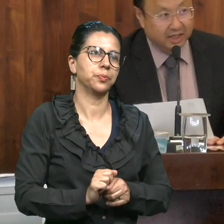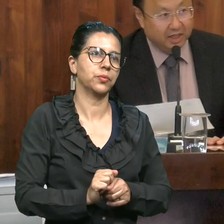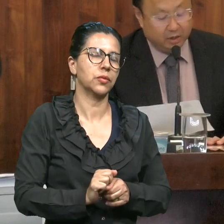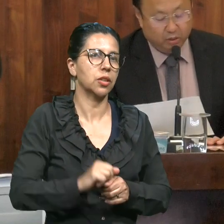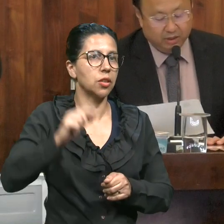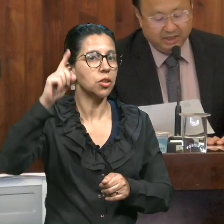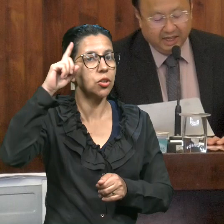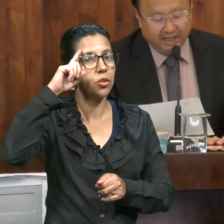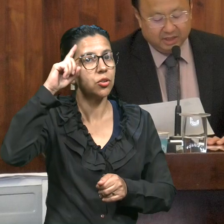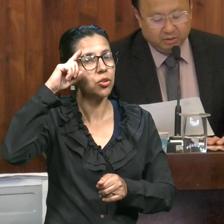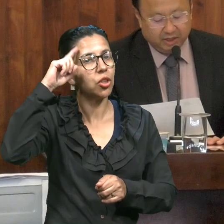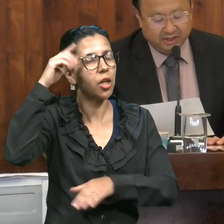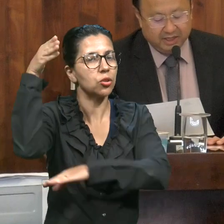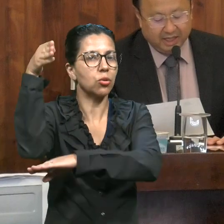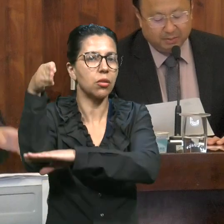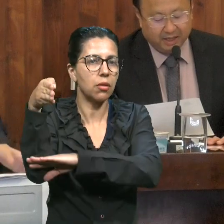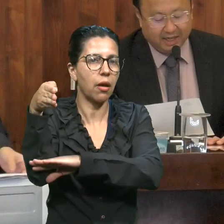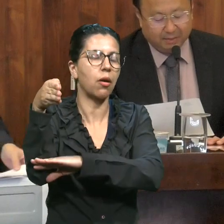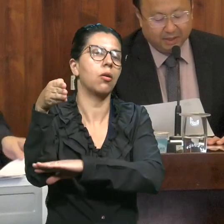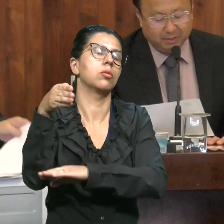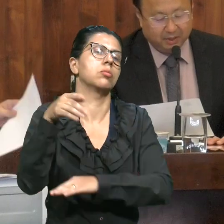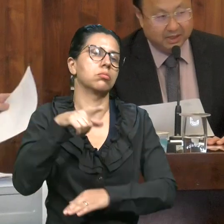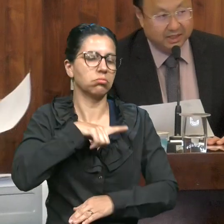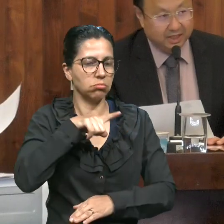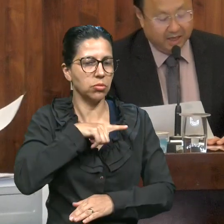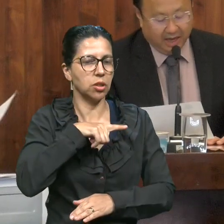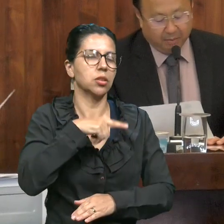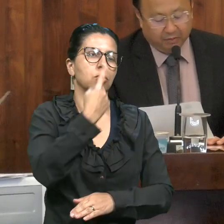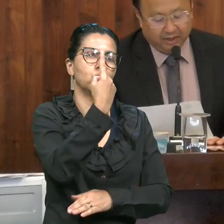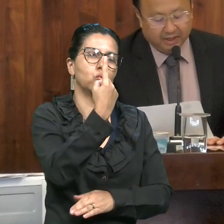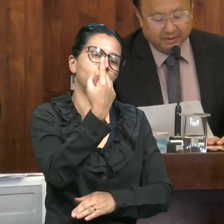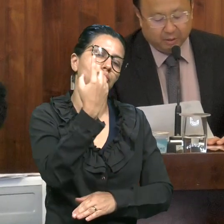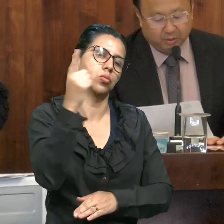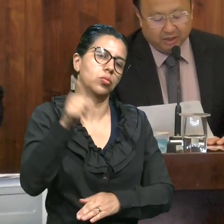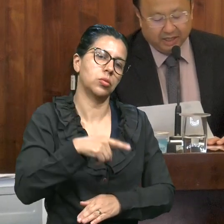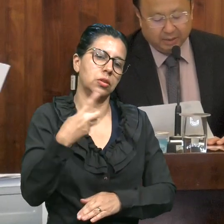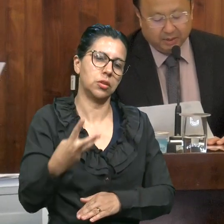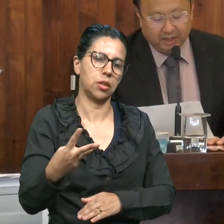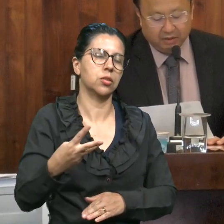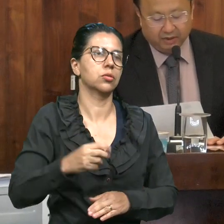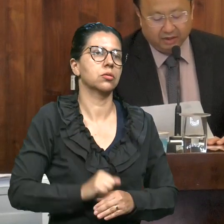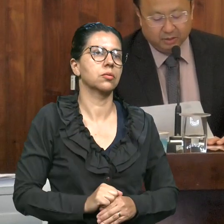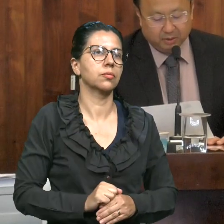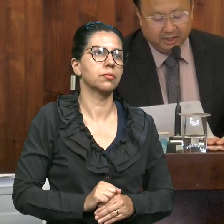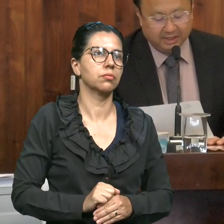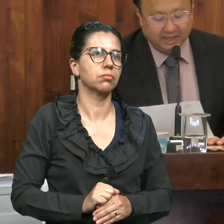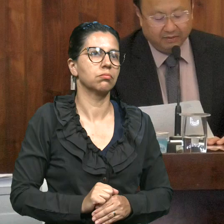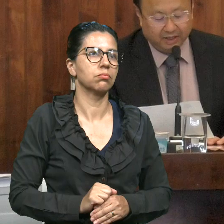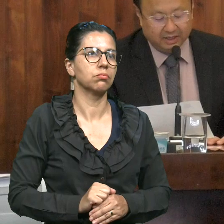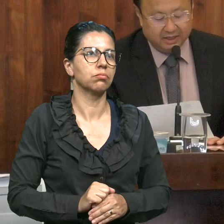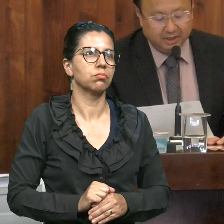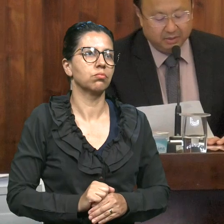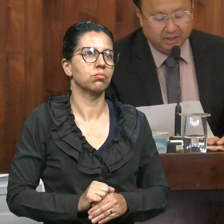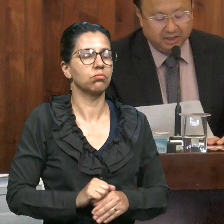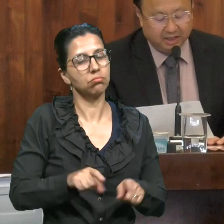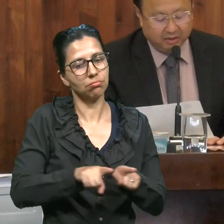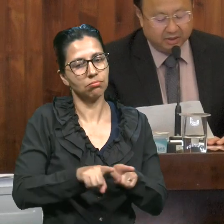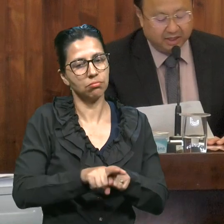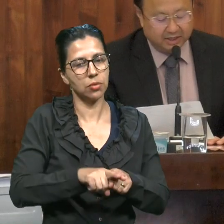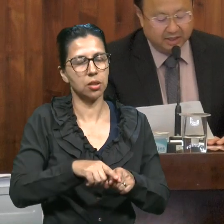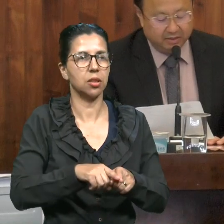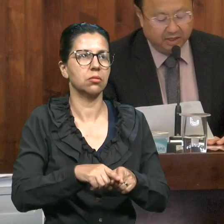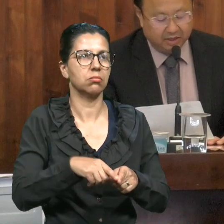previstas, 2 diárias e 1/3 diárias para cada participante. Aproveitamos a oportunidade para renovar nosso protesto de elevada estima e